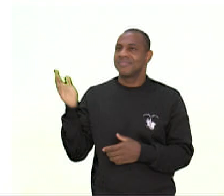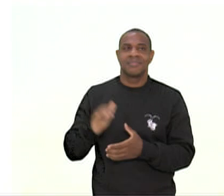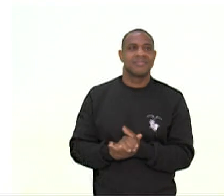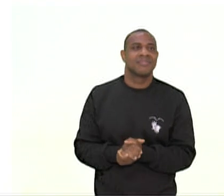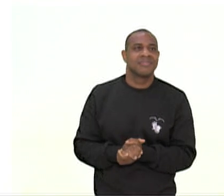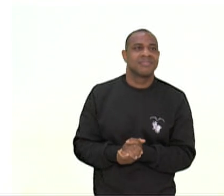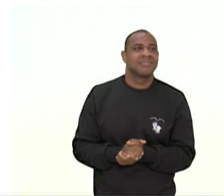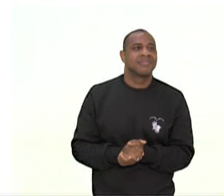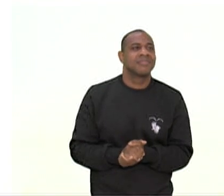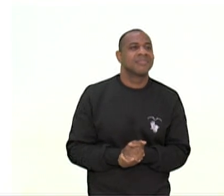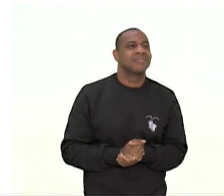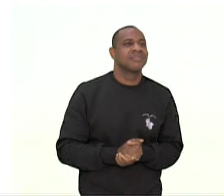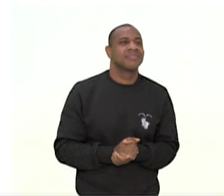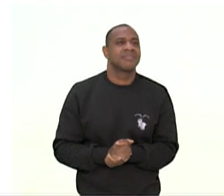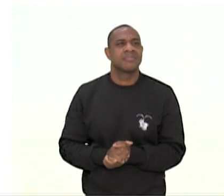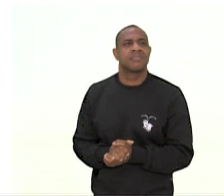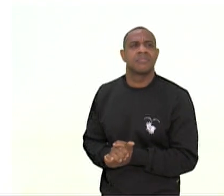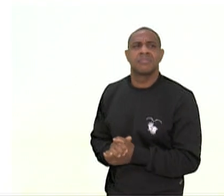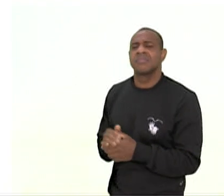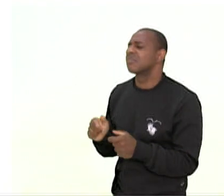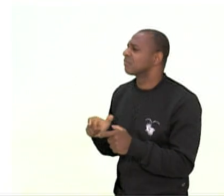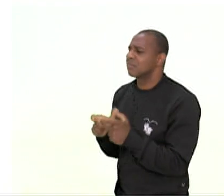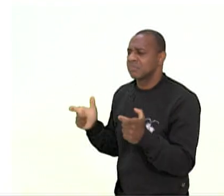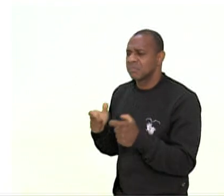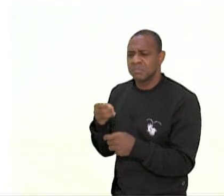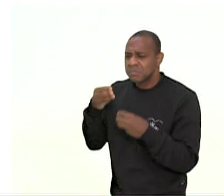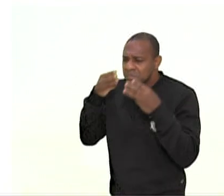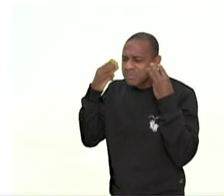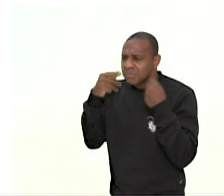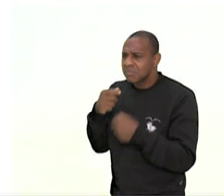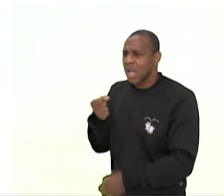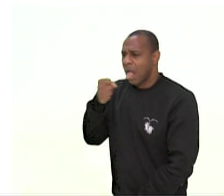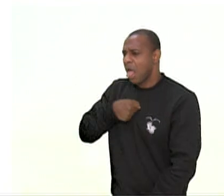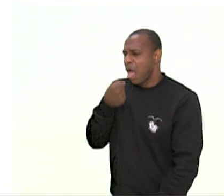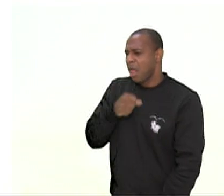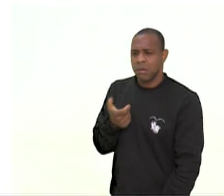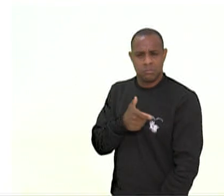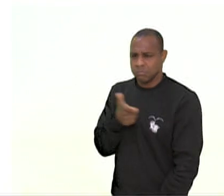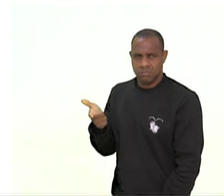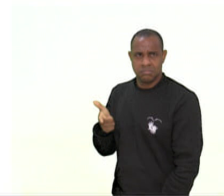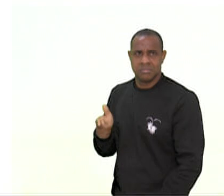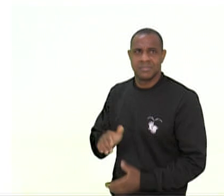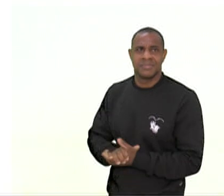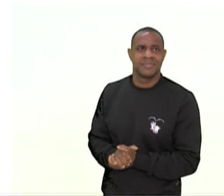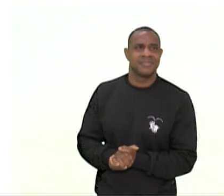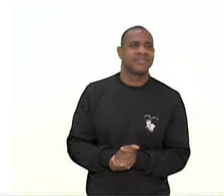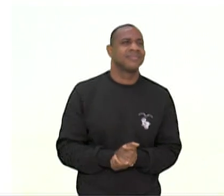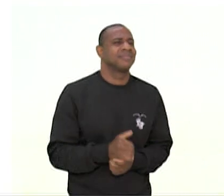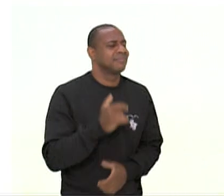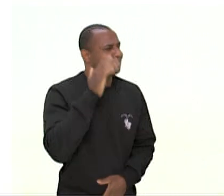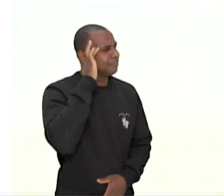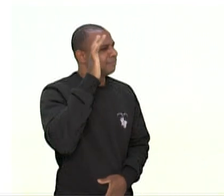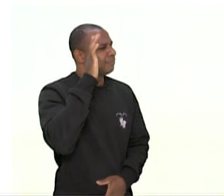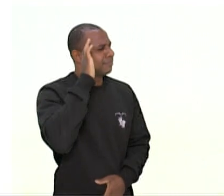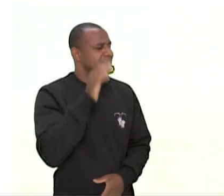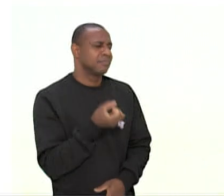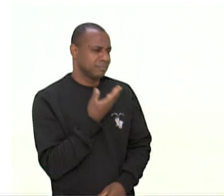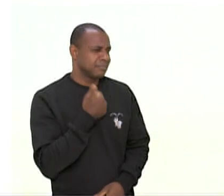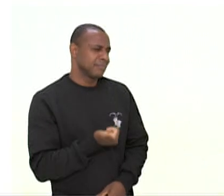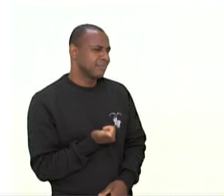Garfield. A maioria dos gatos não toma sorvete. Aí, balão de pensamento. Tudo